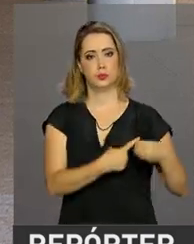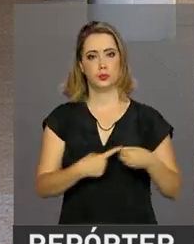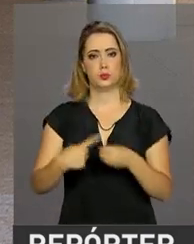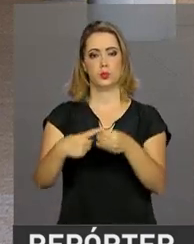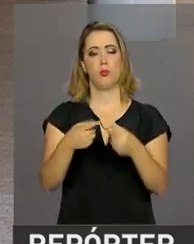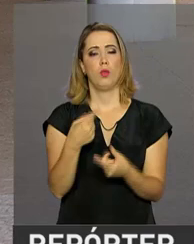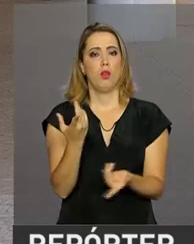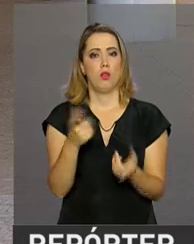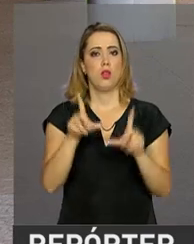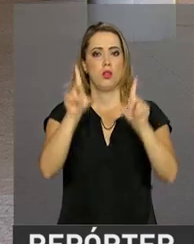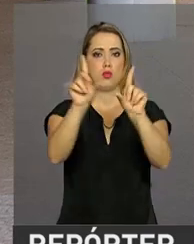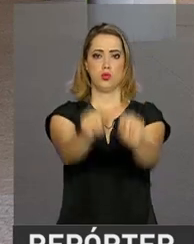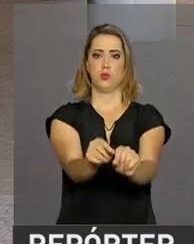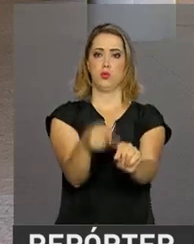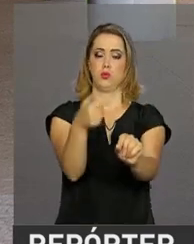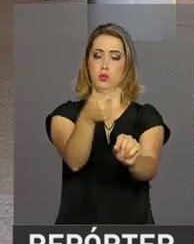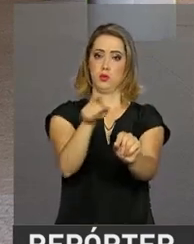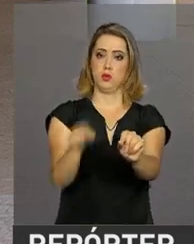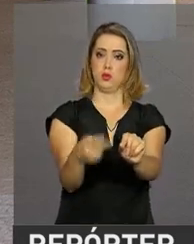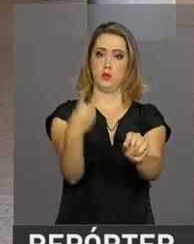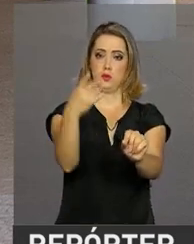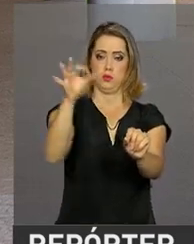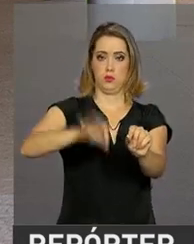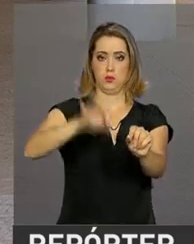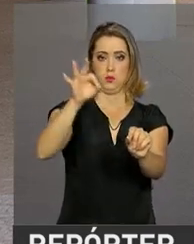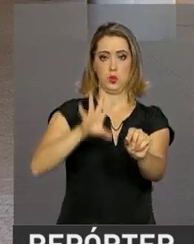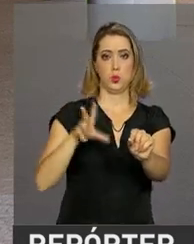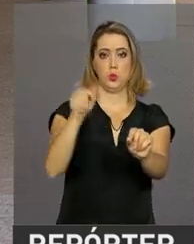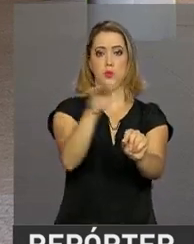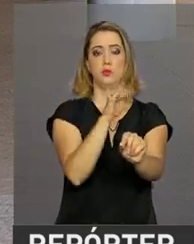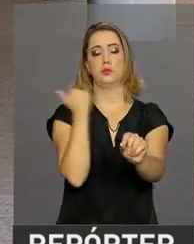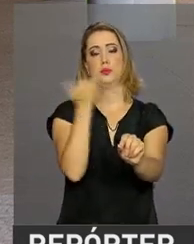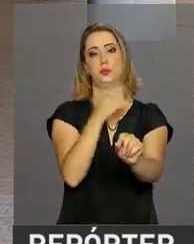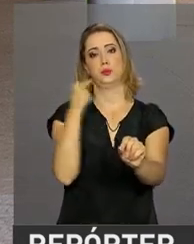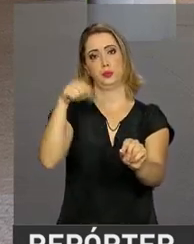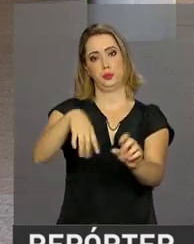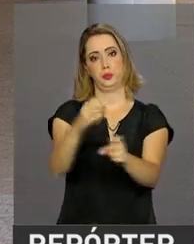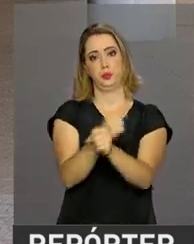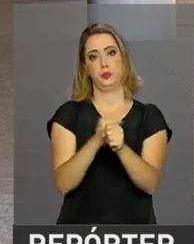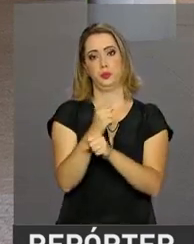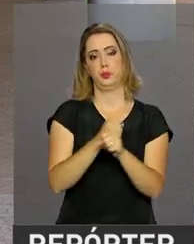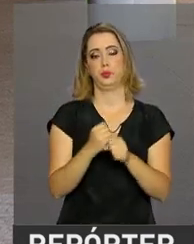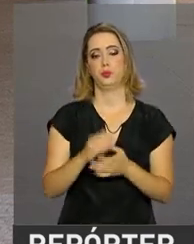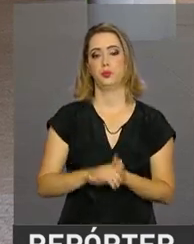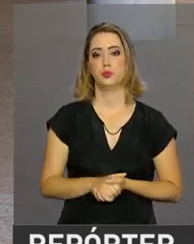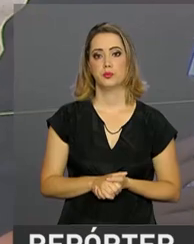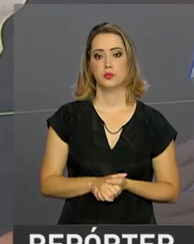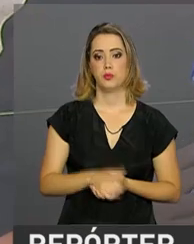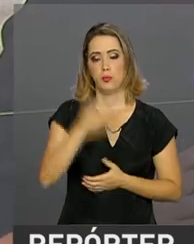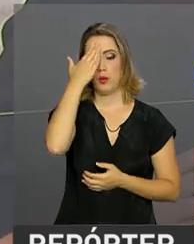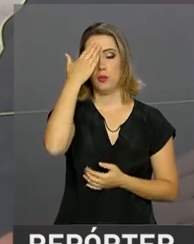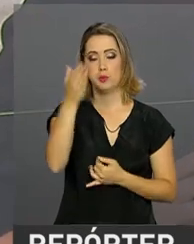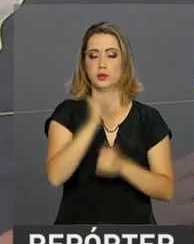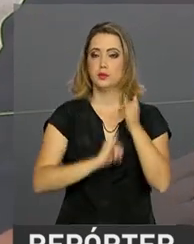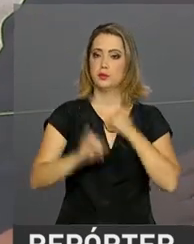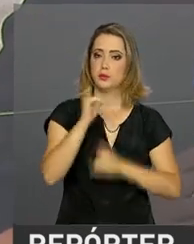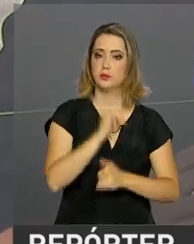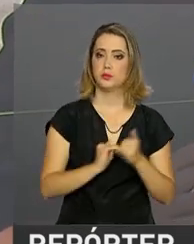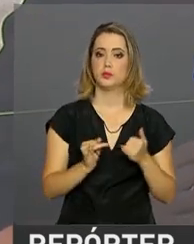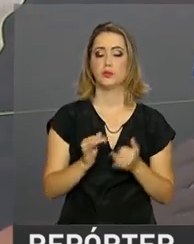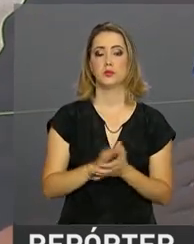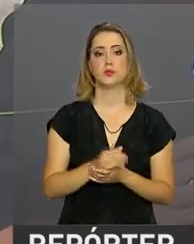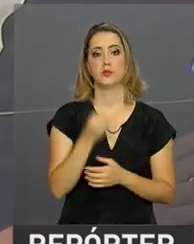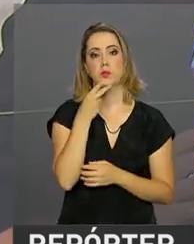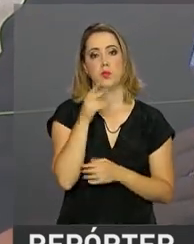diminuir em 75% o número de homicídios dolosos no país em 2017 Renata é com você obrigada Taíssa pelas suas